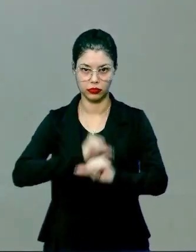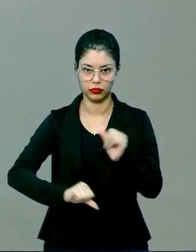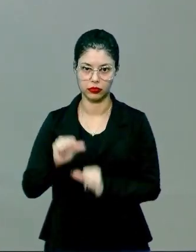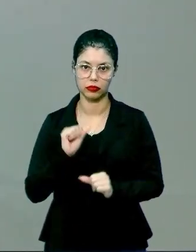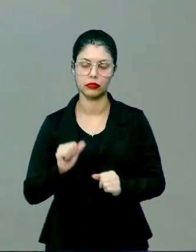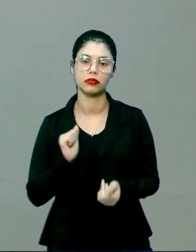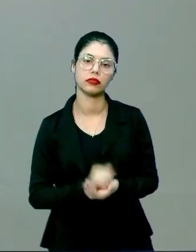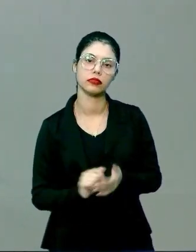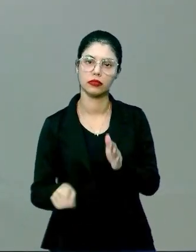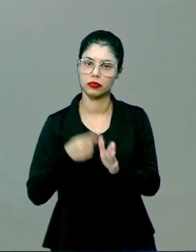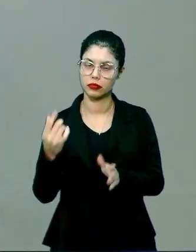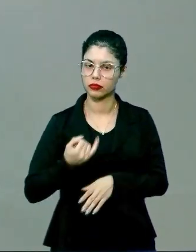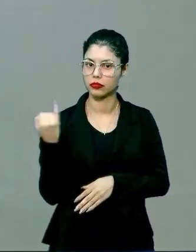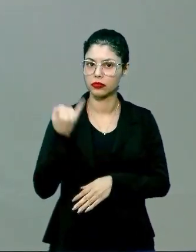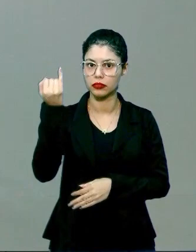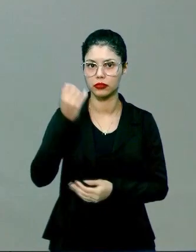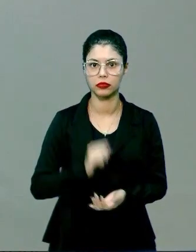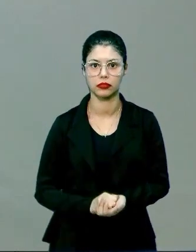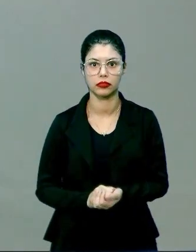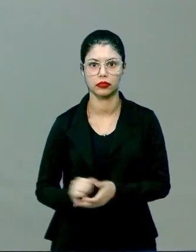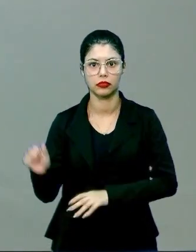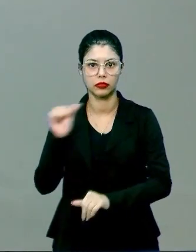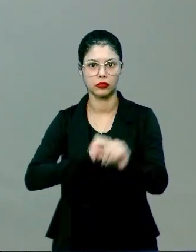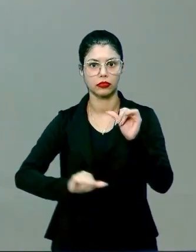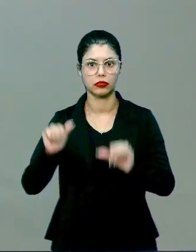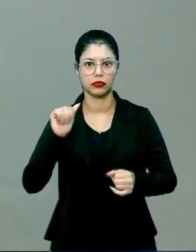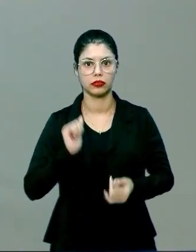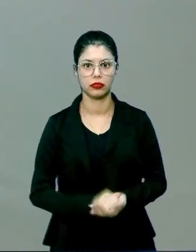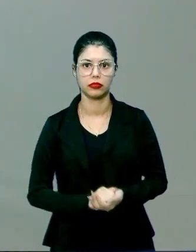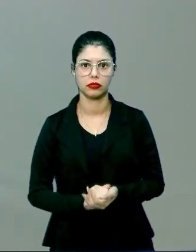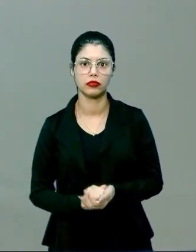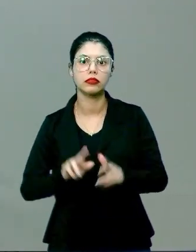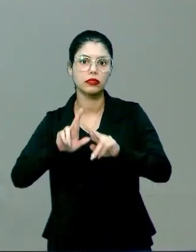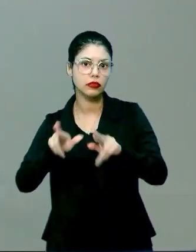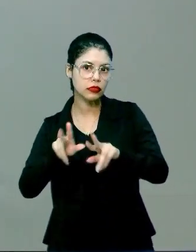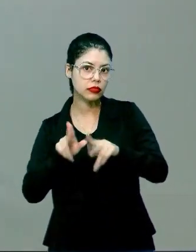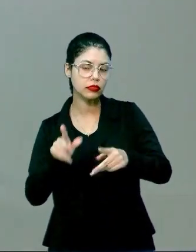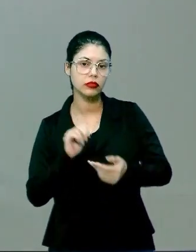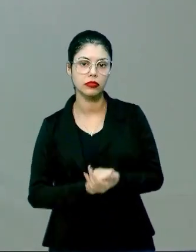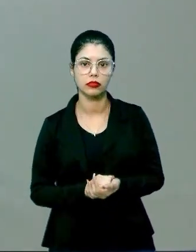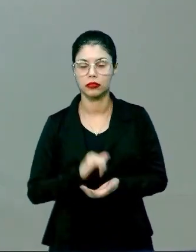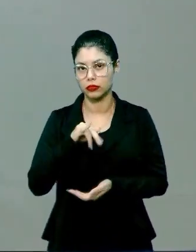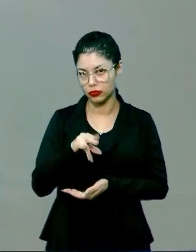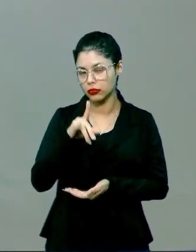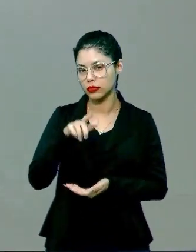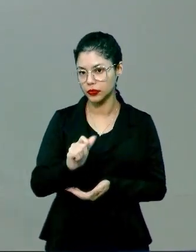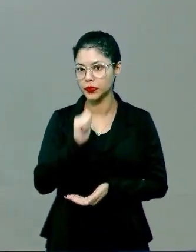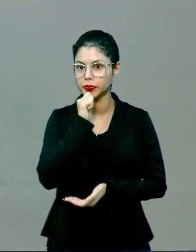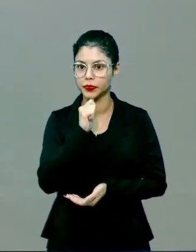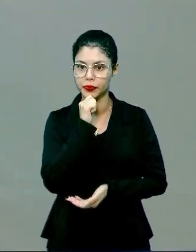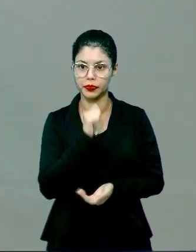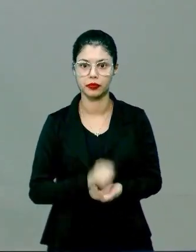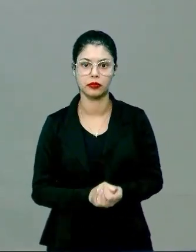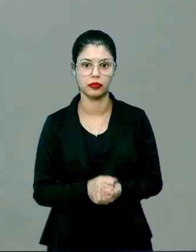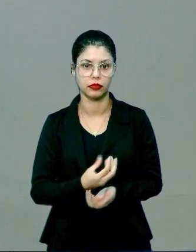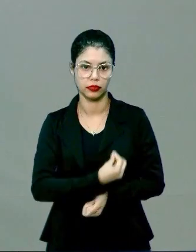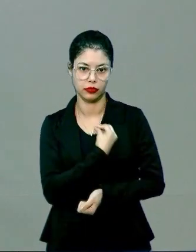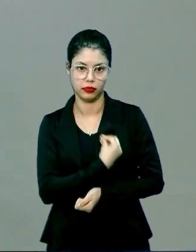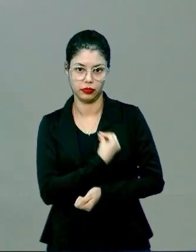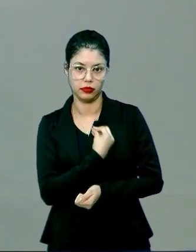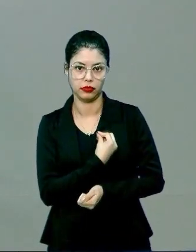contrário, esses eram seus principais, né, opositores, adversários. Esse ideal, né, de uma